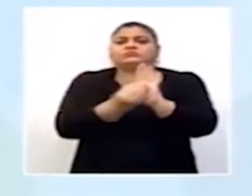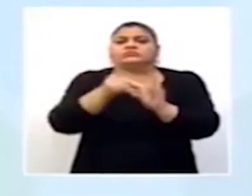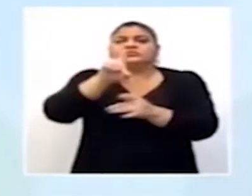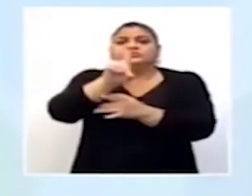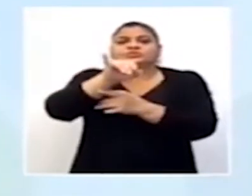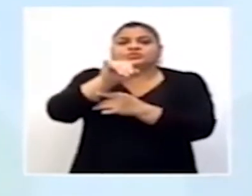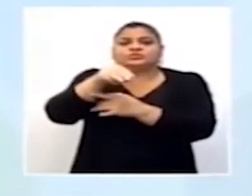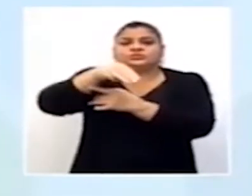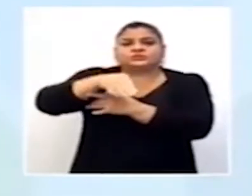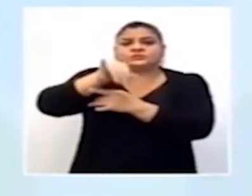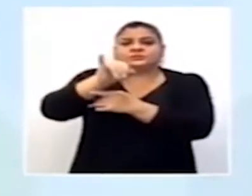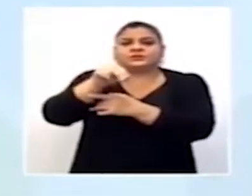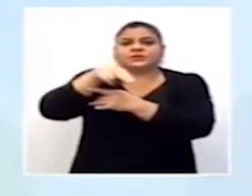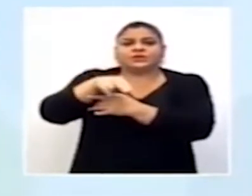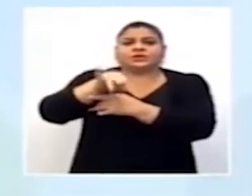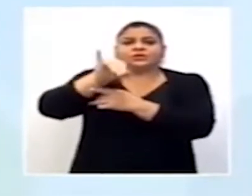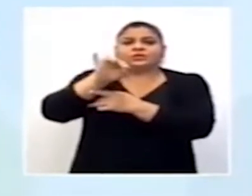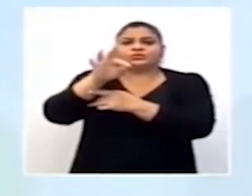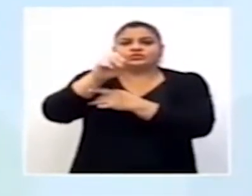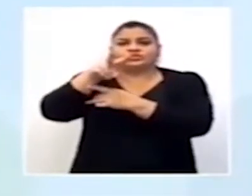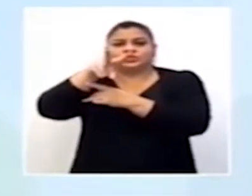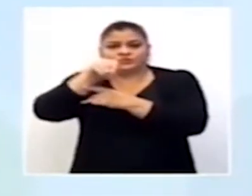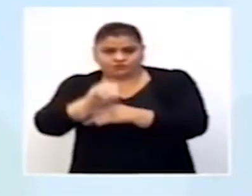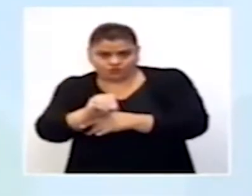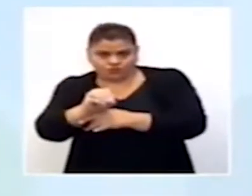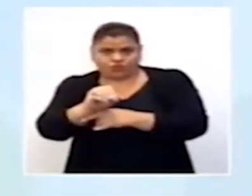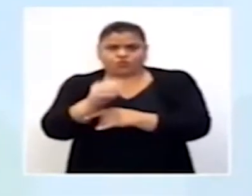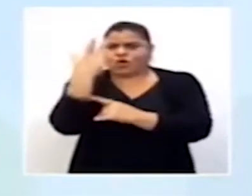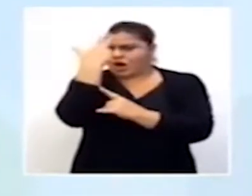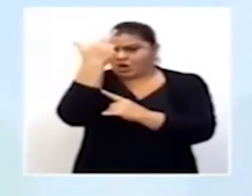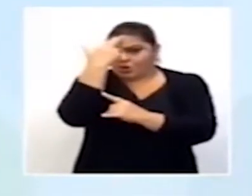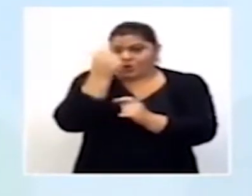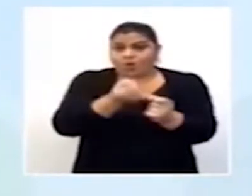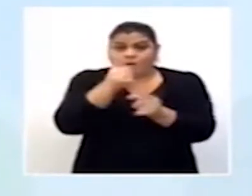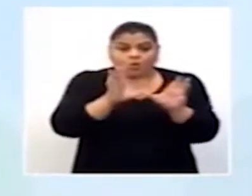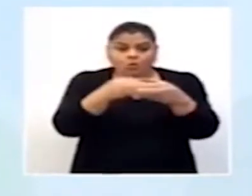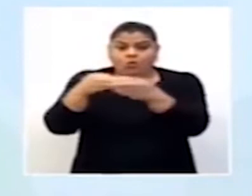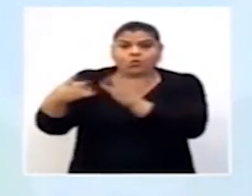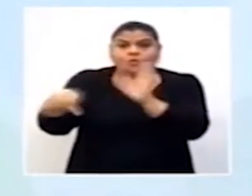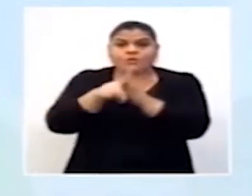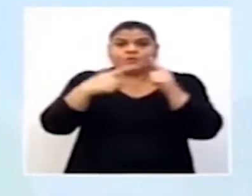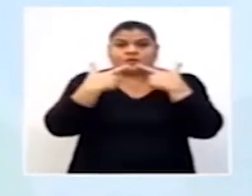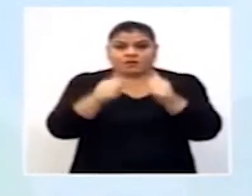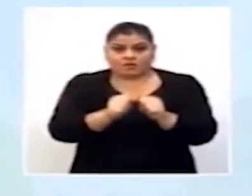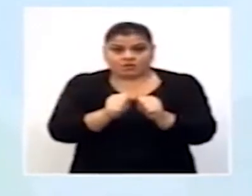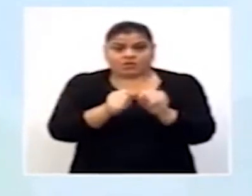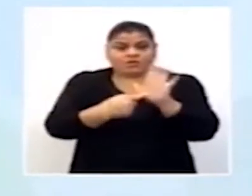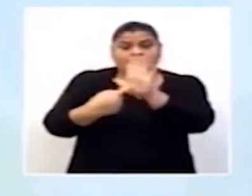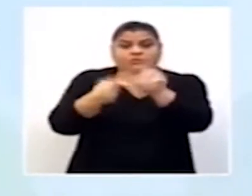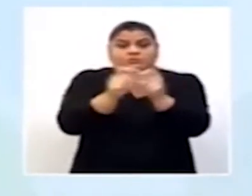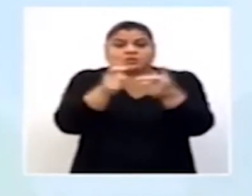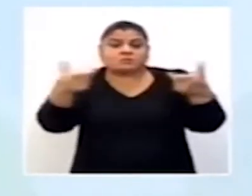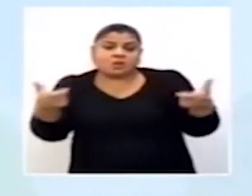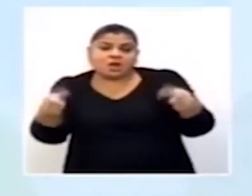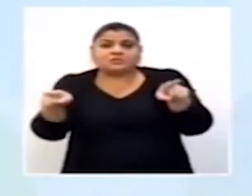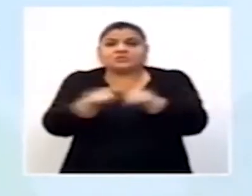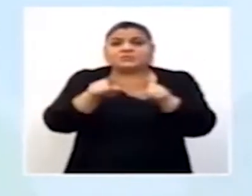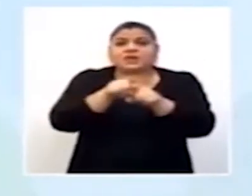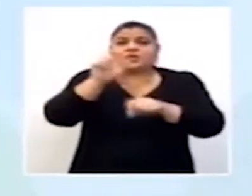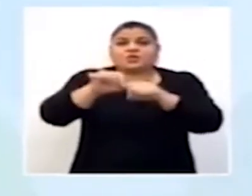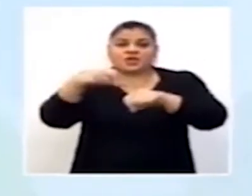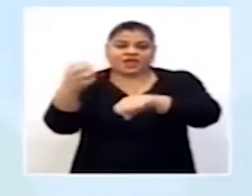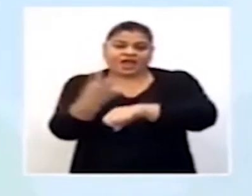diminutivo é bastante comum em alguns grupos linguísticos seja aparente de cada tamanho seja para produzir efeitos de sentidos de